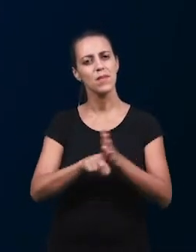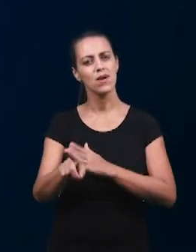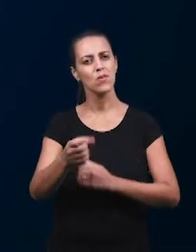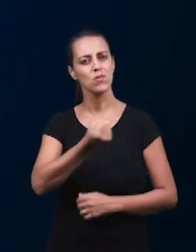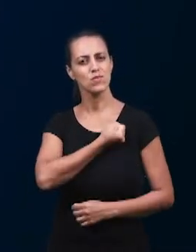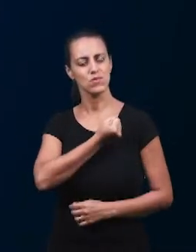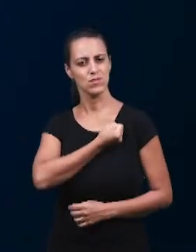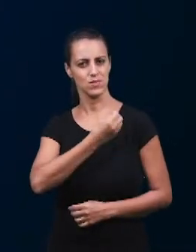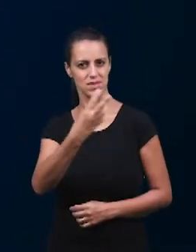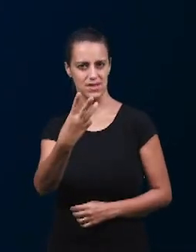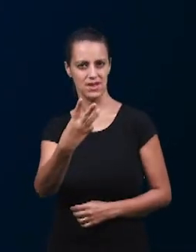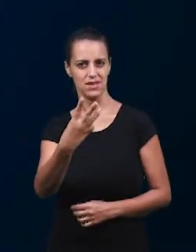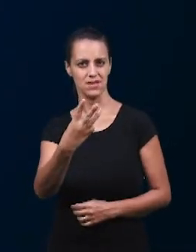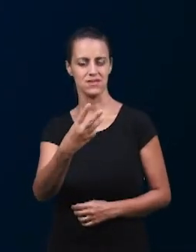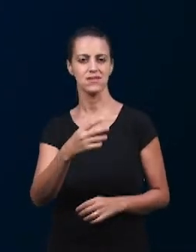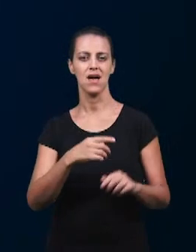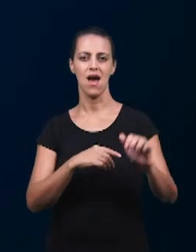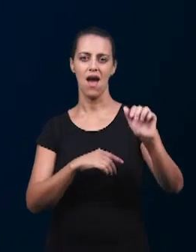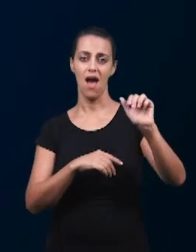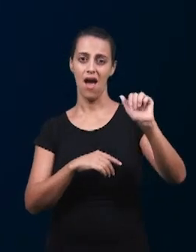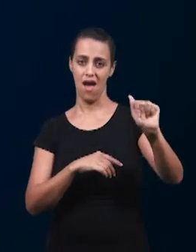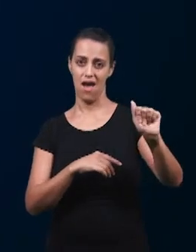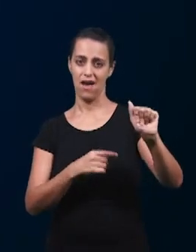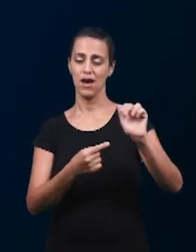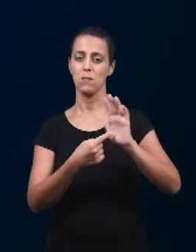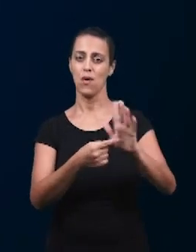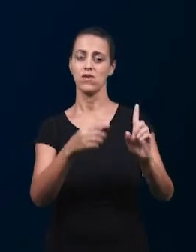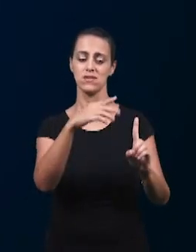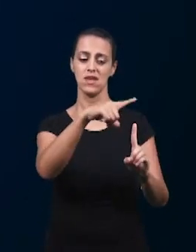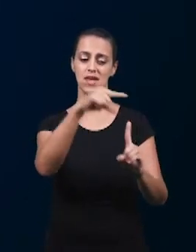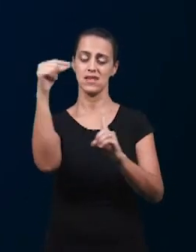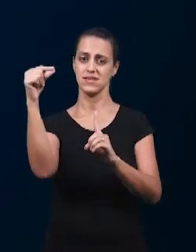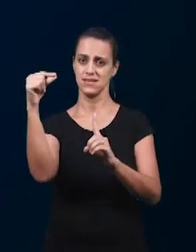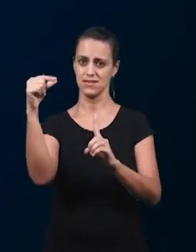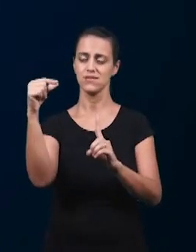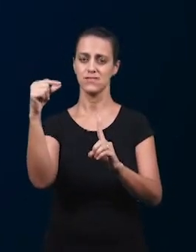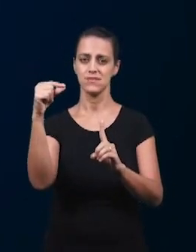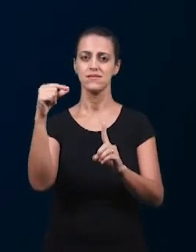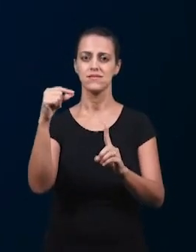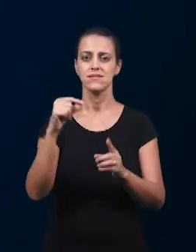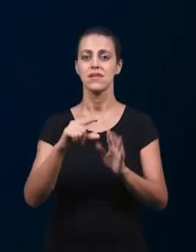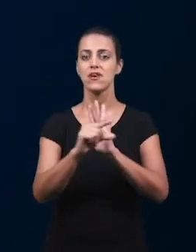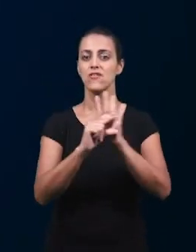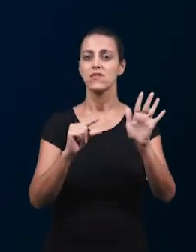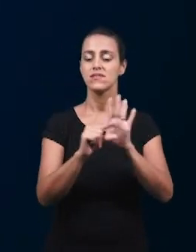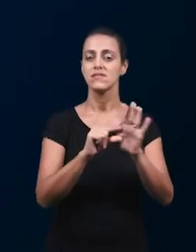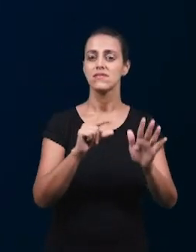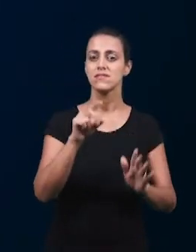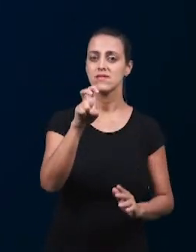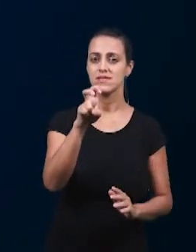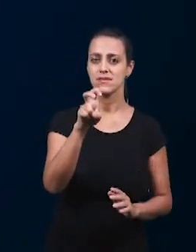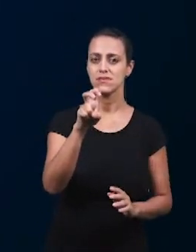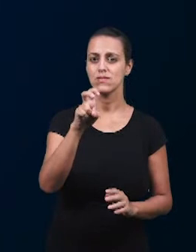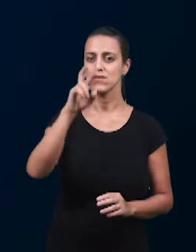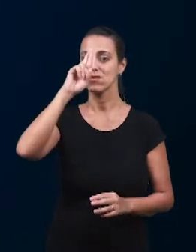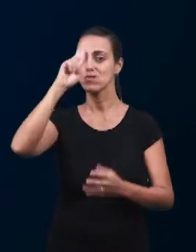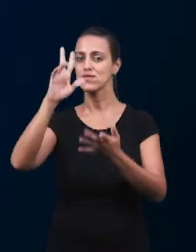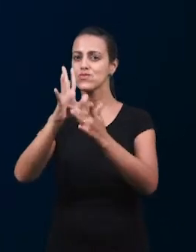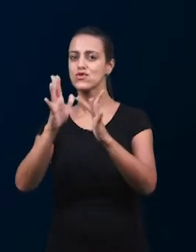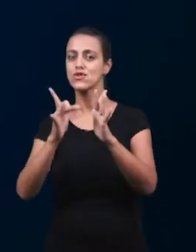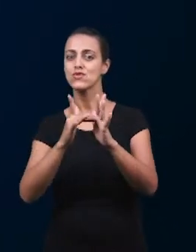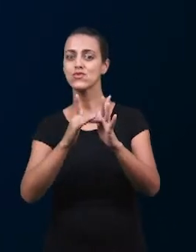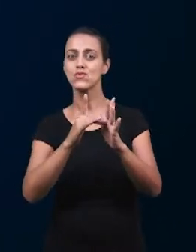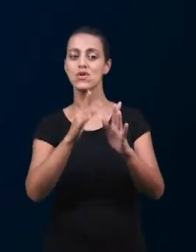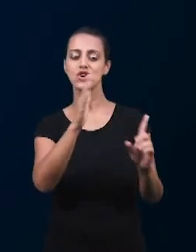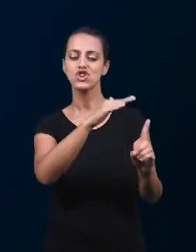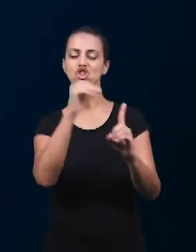pergunta de número 3, a letra A, que fala a respeito da eleição, voltamos aqui no verso 5, que o Senhor